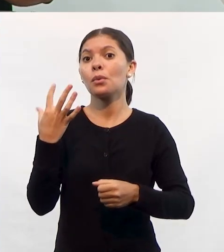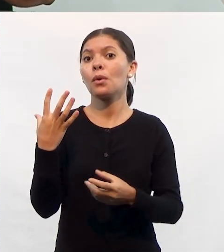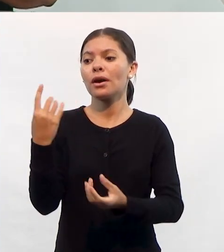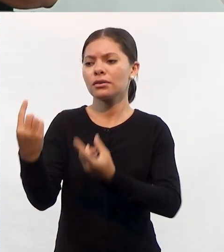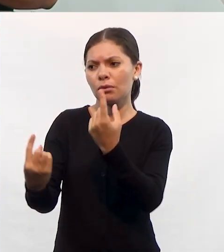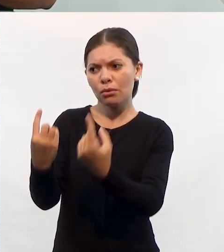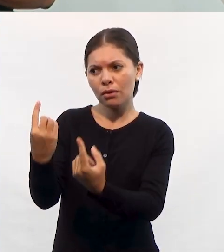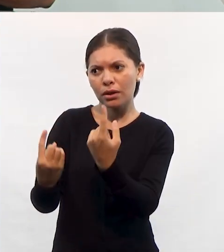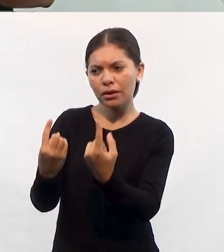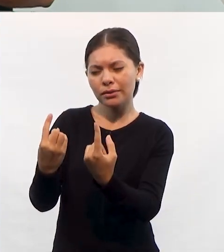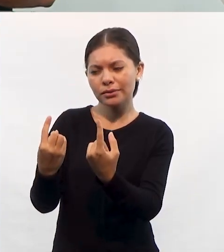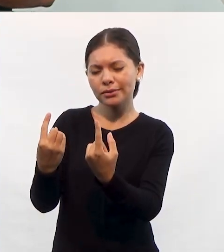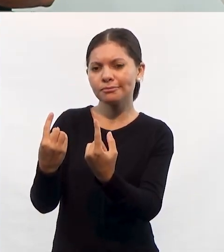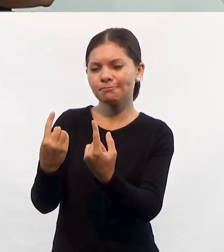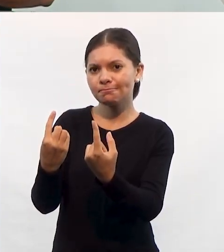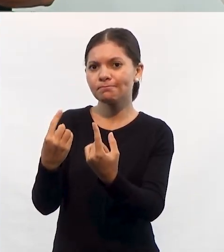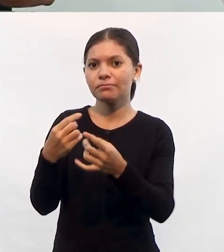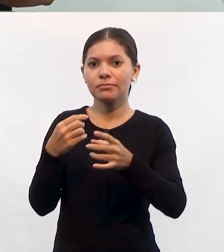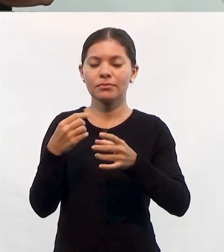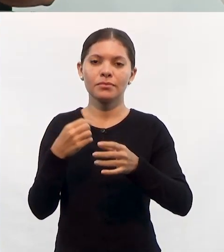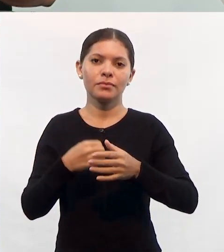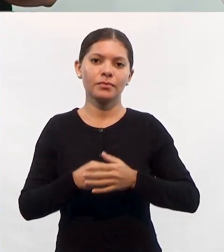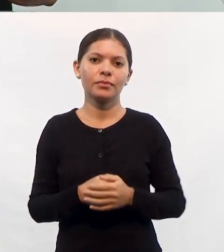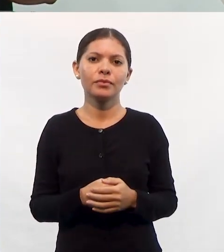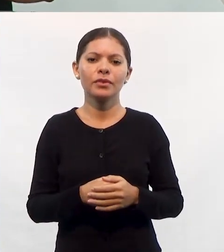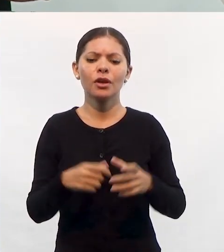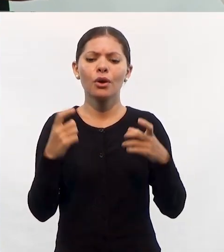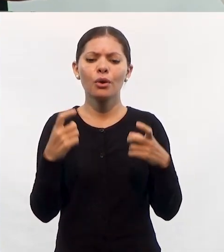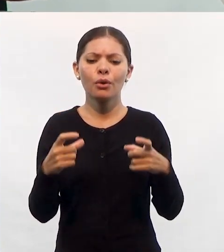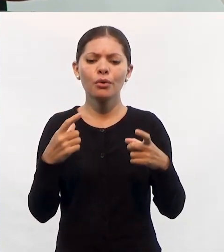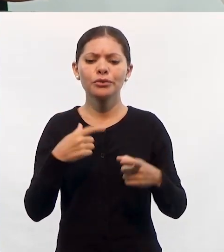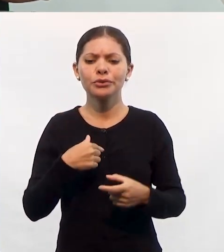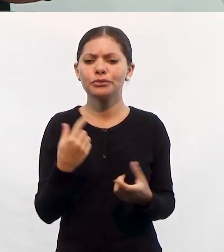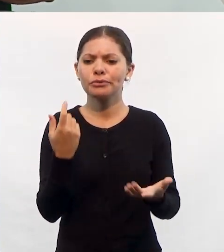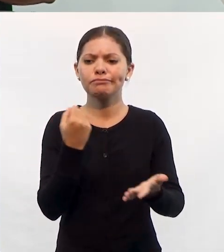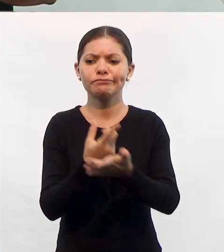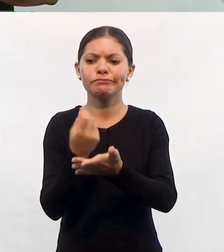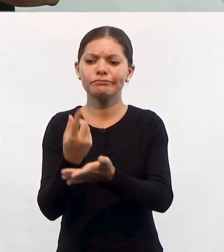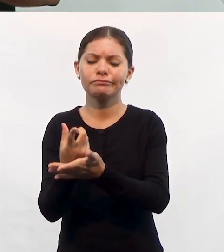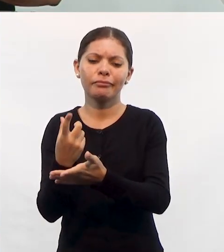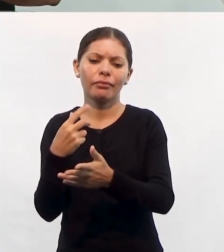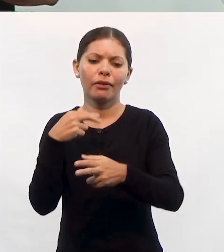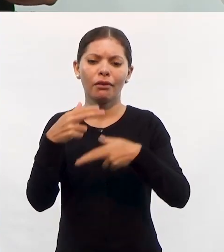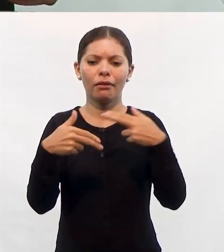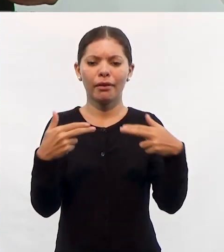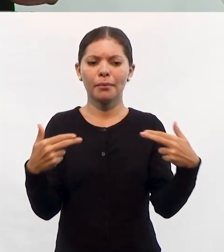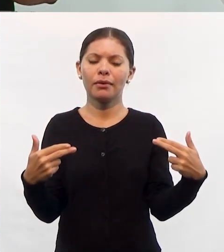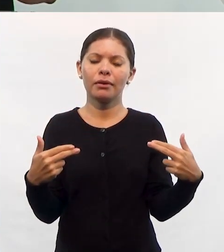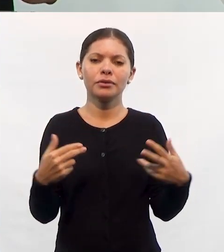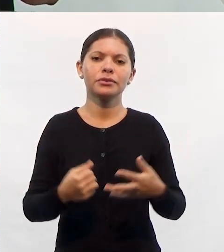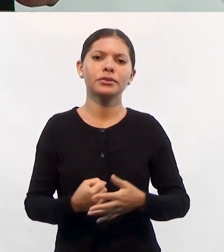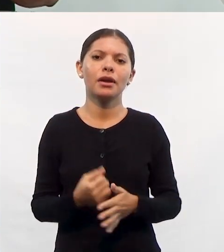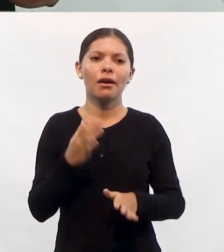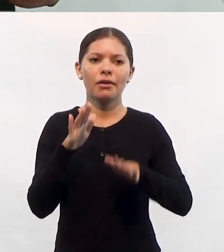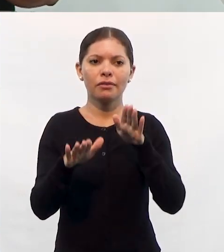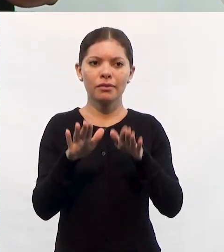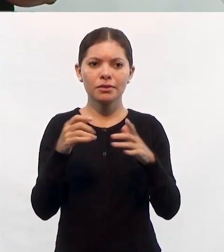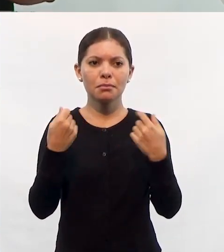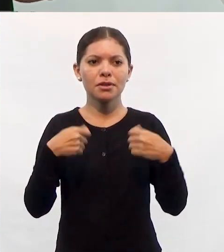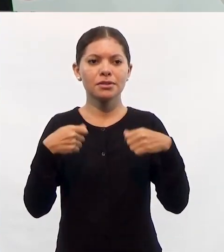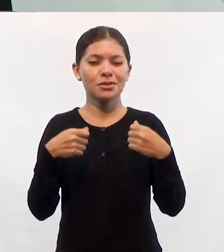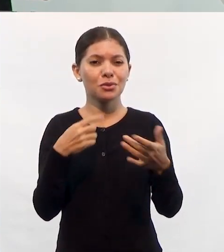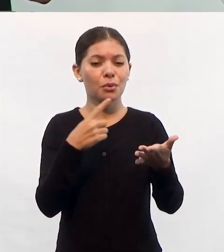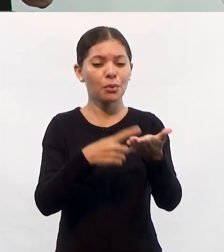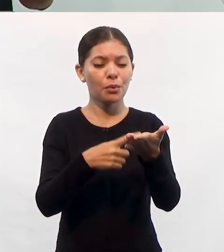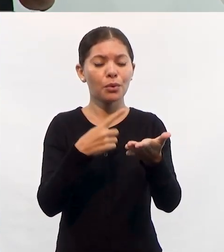concorrentes para eu conseguir trazer esses insumos onde é que eu vou comprar as embalagens dependendo eu vou precisar